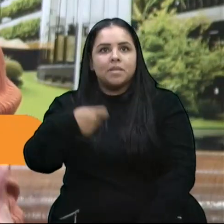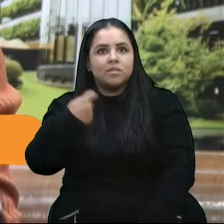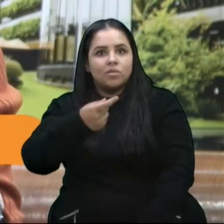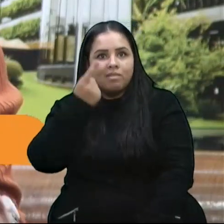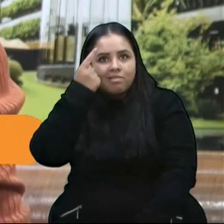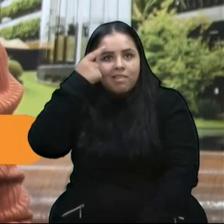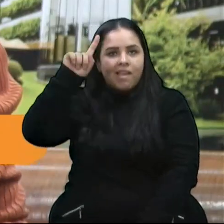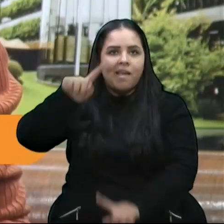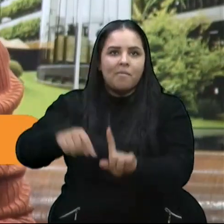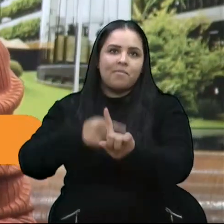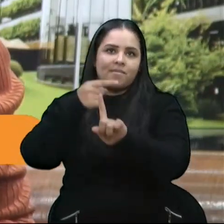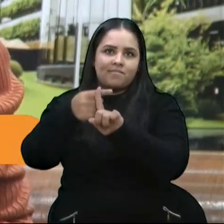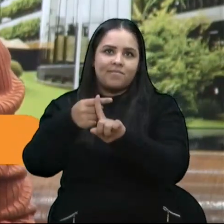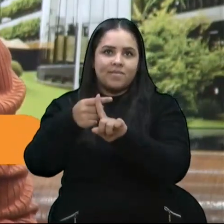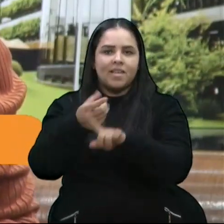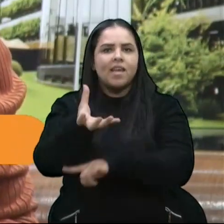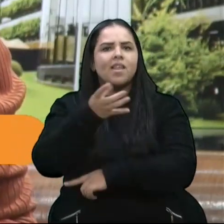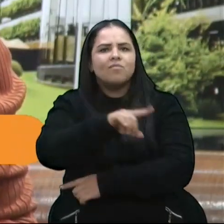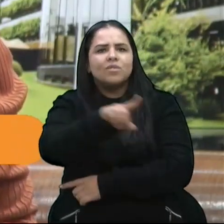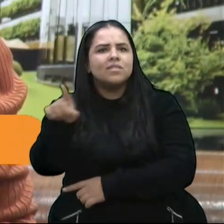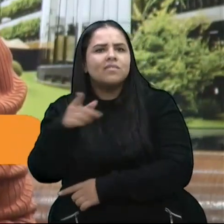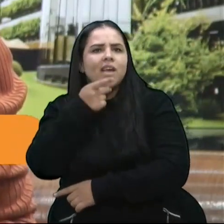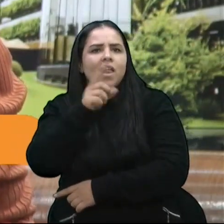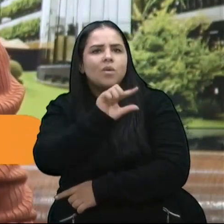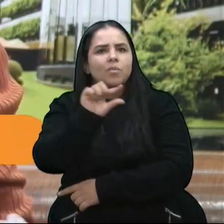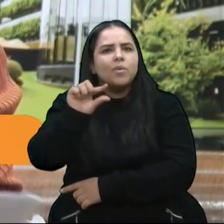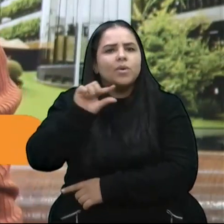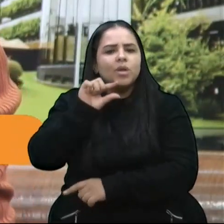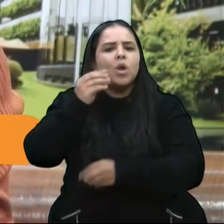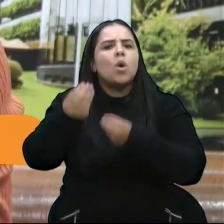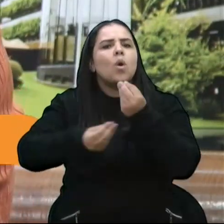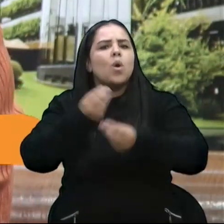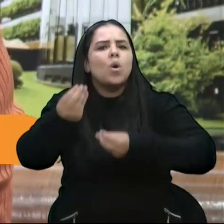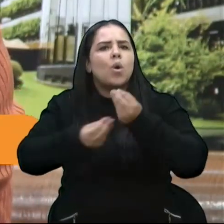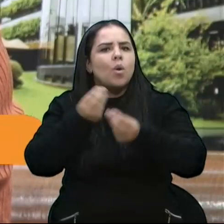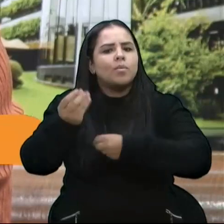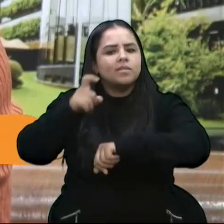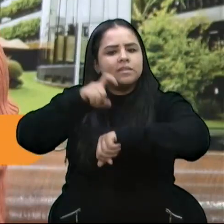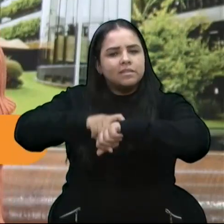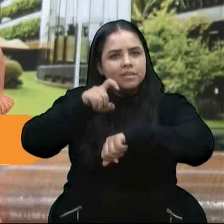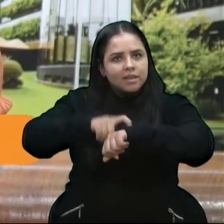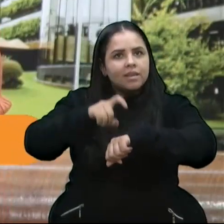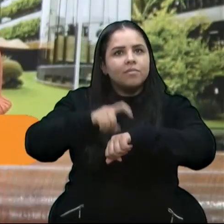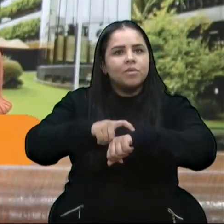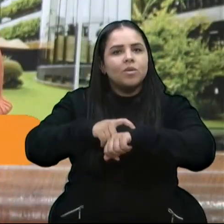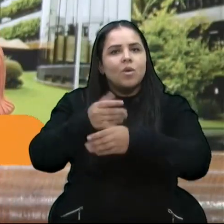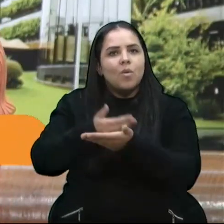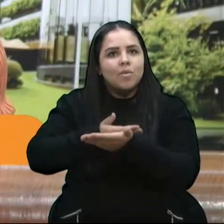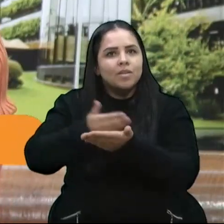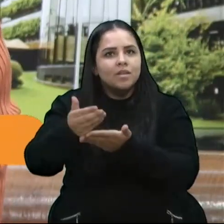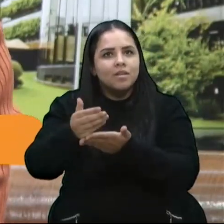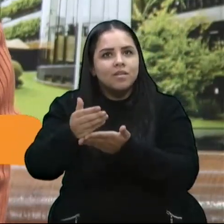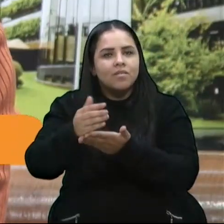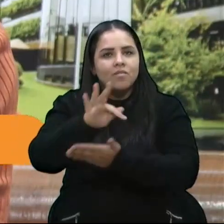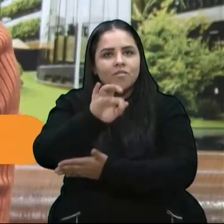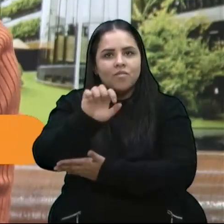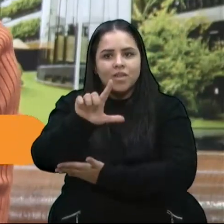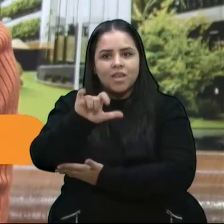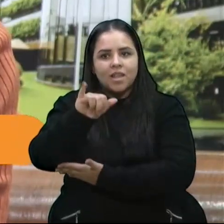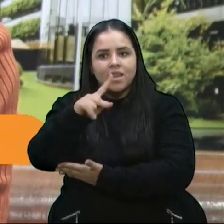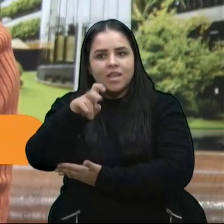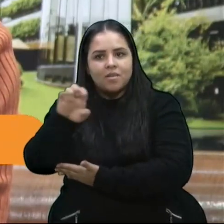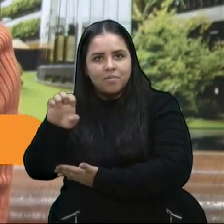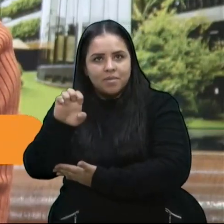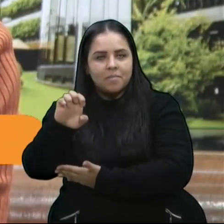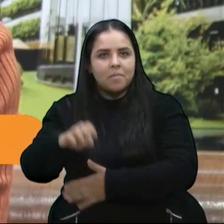mais, né? Gostaria que vocês nos relatassem um pouquinho sobre como foi esse período aí. Então, vou começar com o Felipe. Felipe, tu